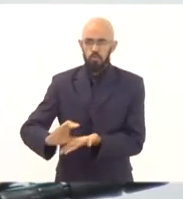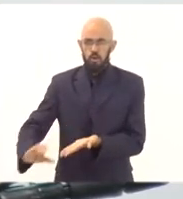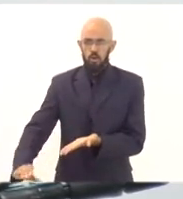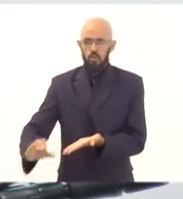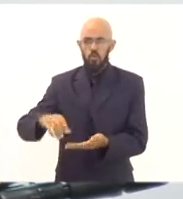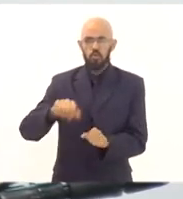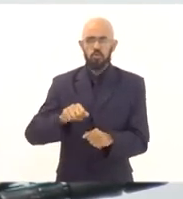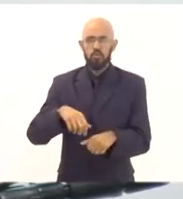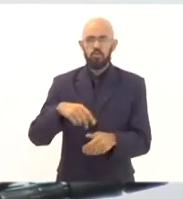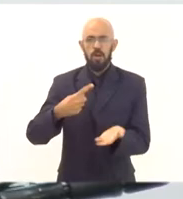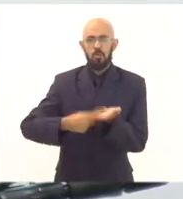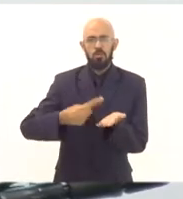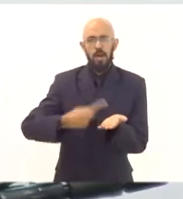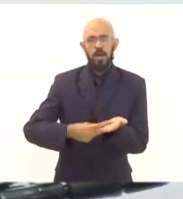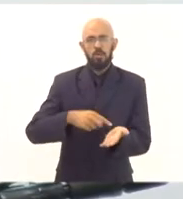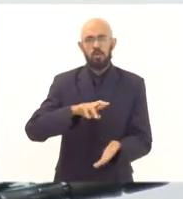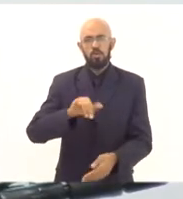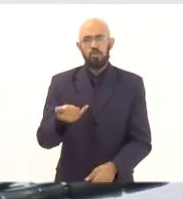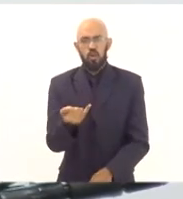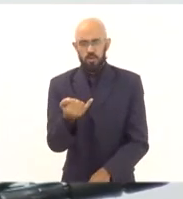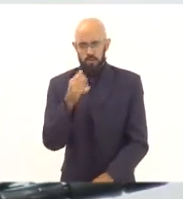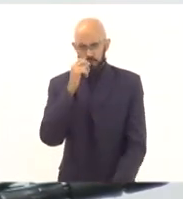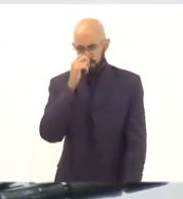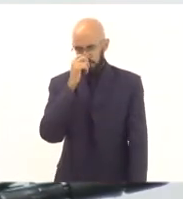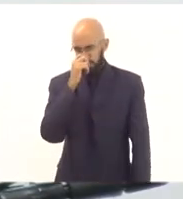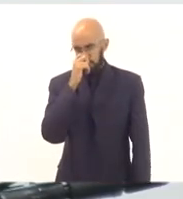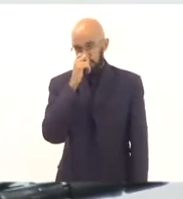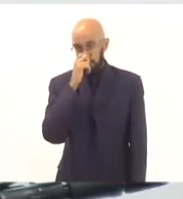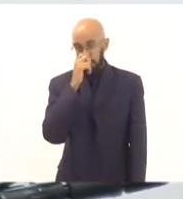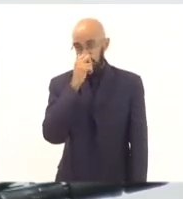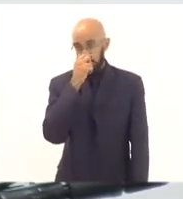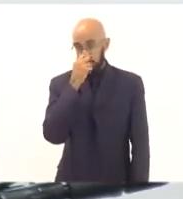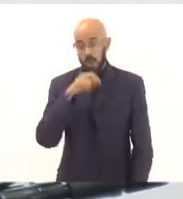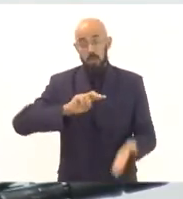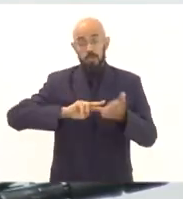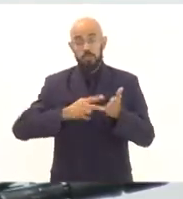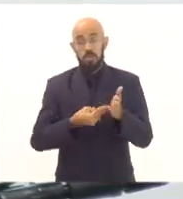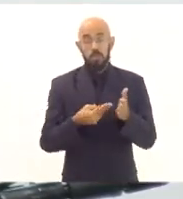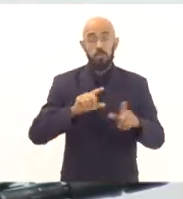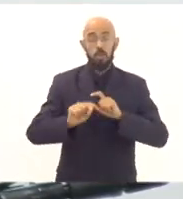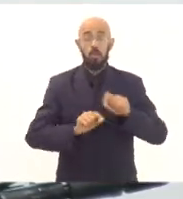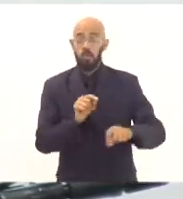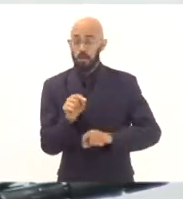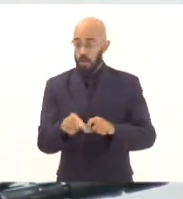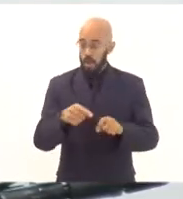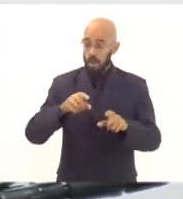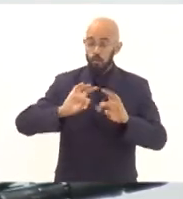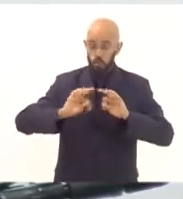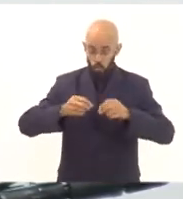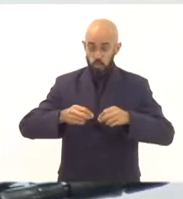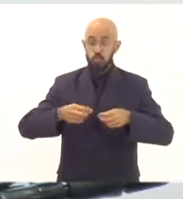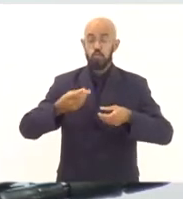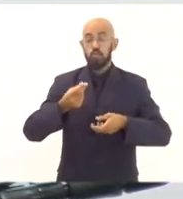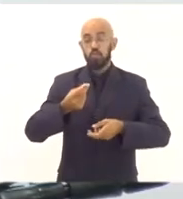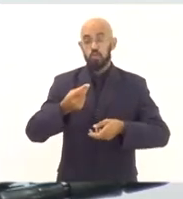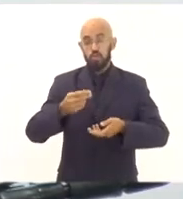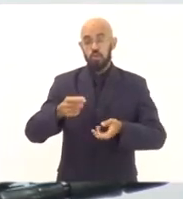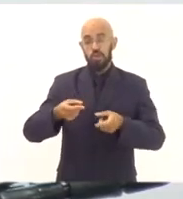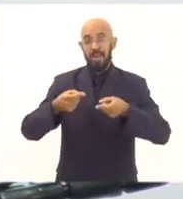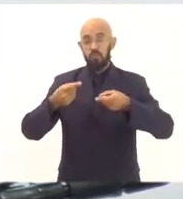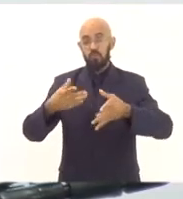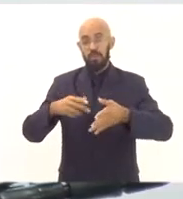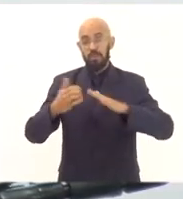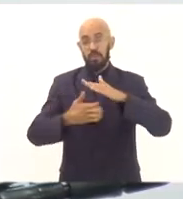destinados ao pacto RJ ou seja os recursos advindos da venda da cidade 17